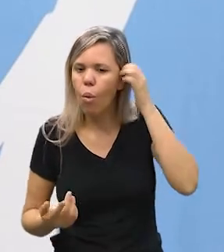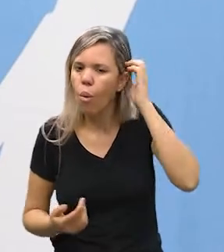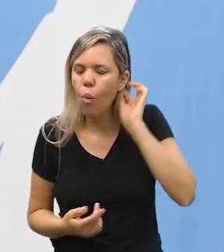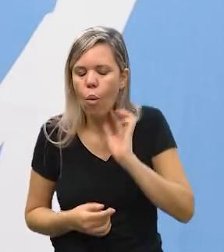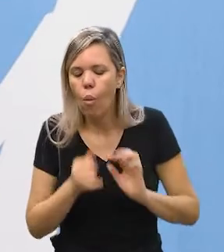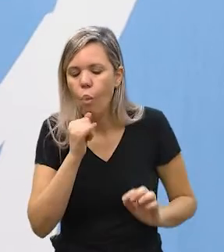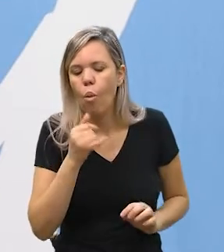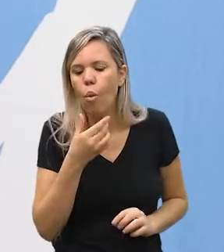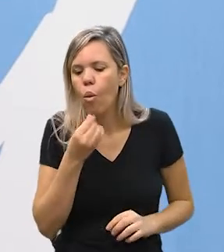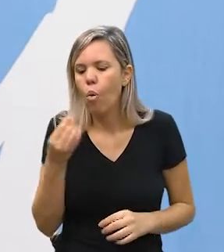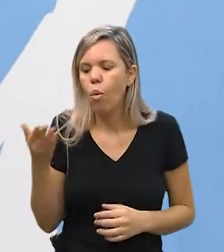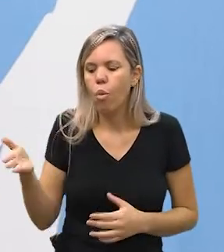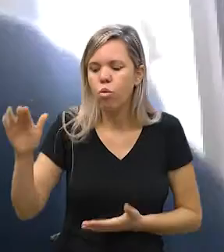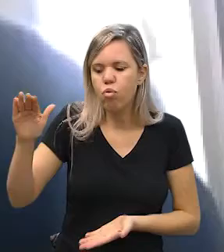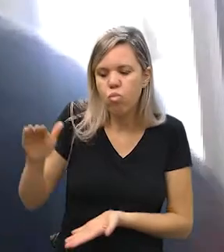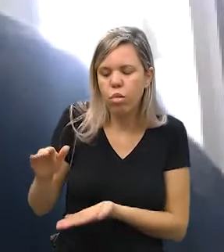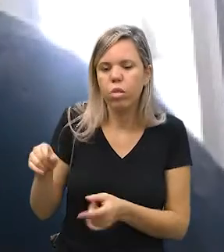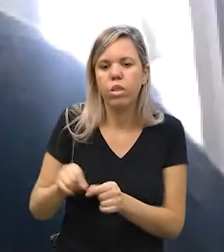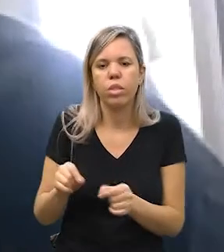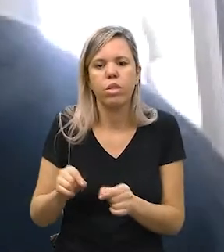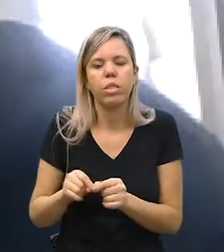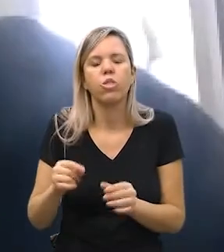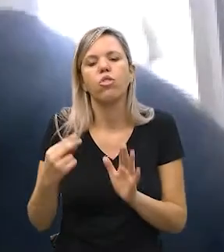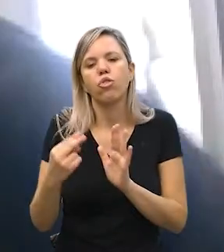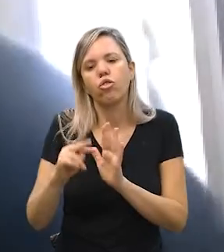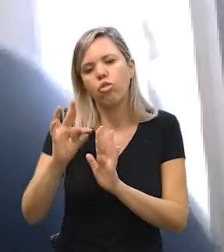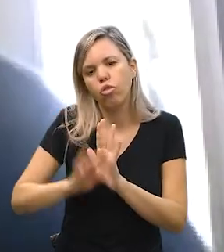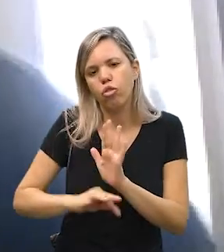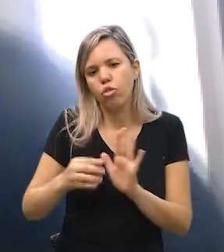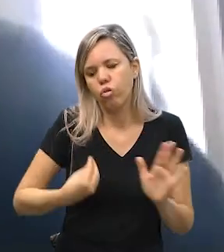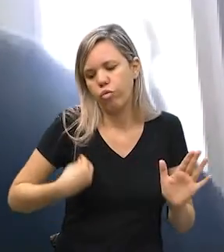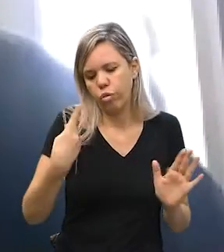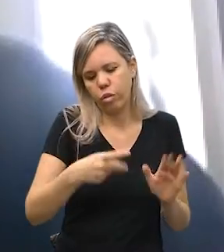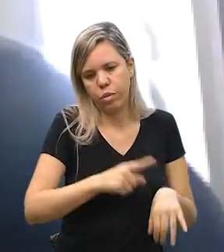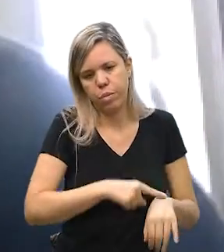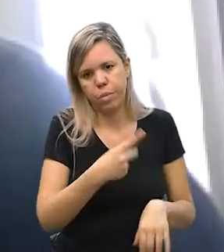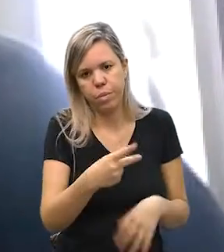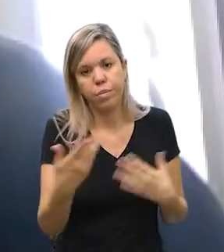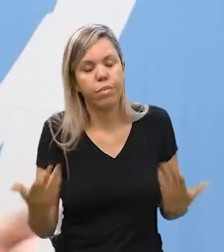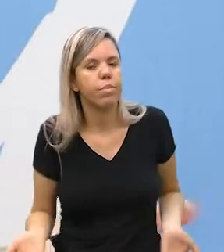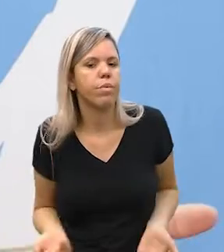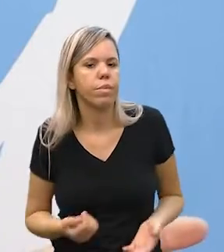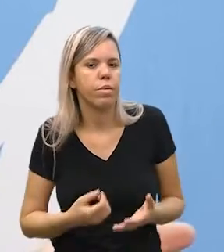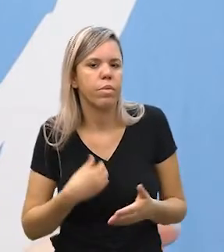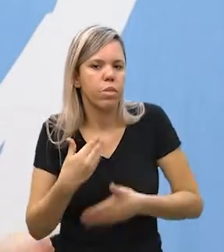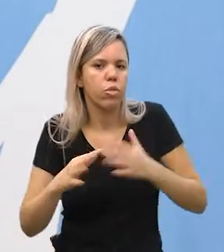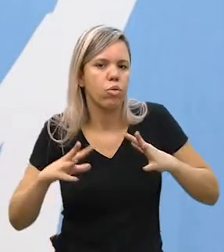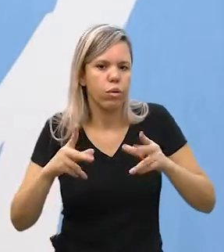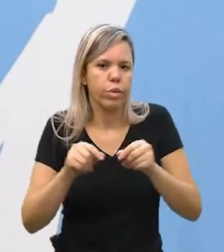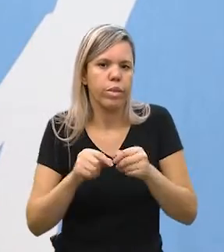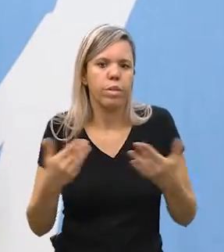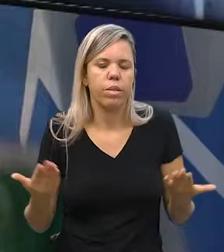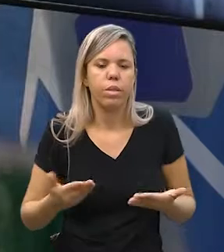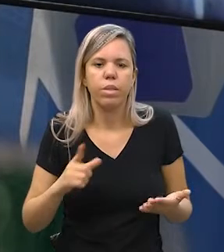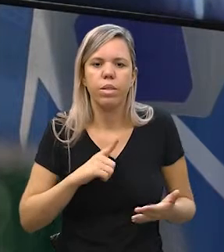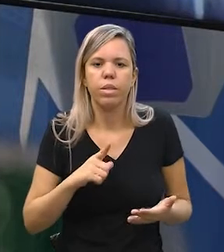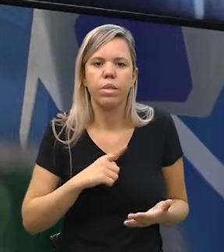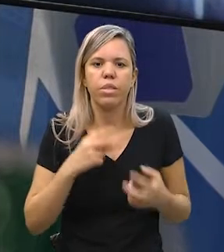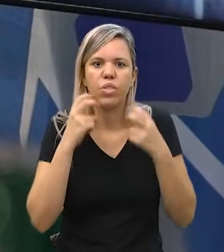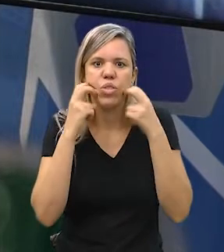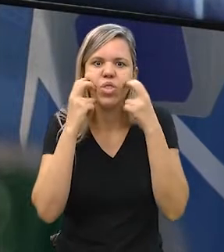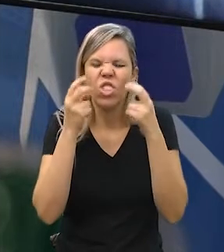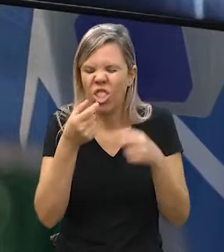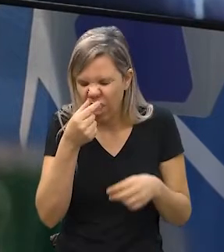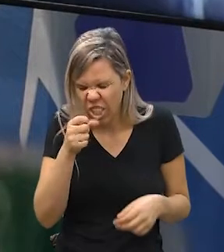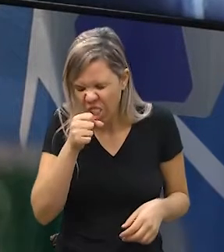Foi, foi uma crônica da vida dela naquele momento. E que passa por todo mundo, né? Hoje em dia você tem até vergonha